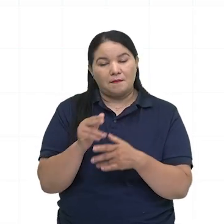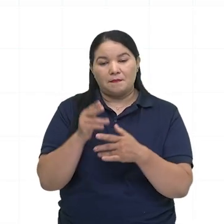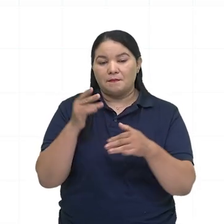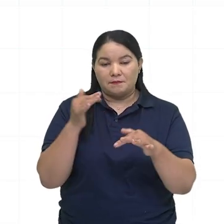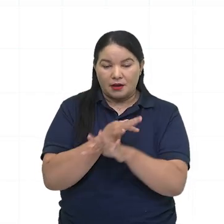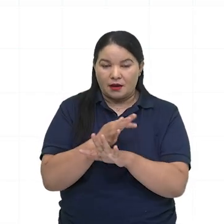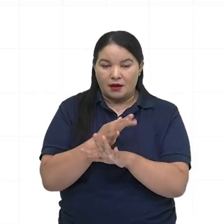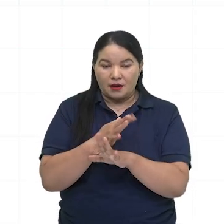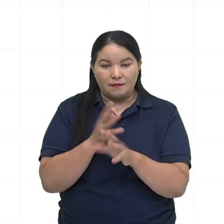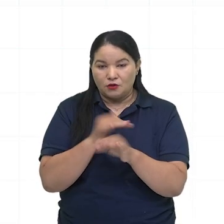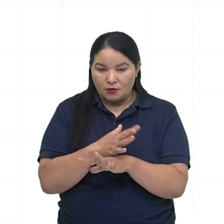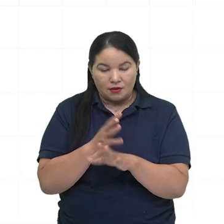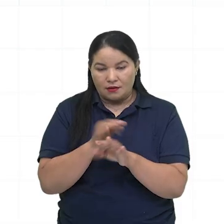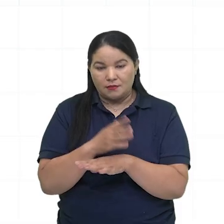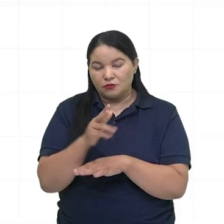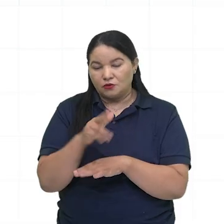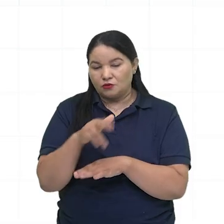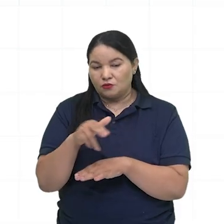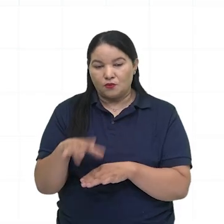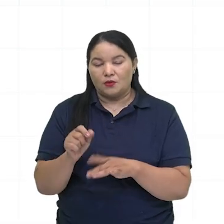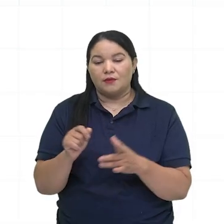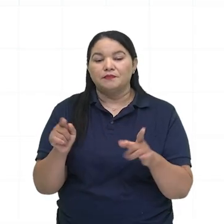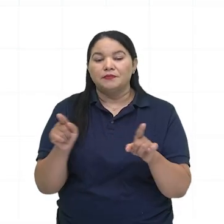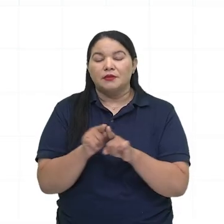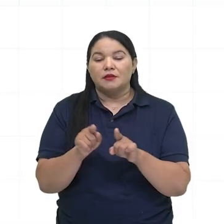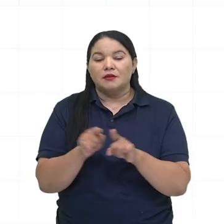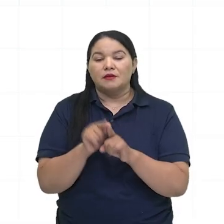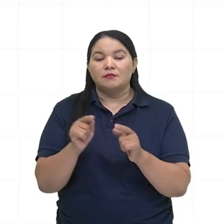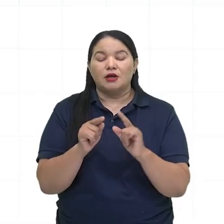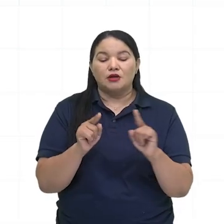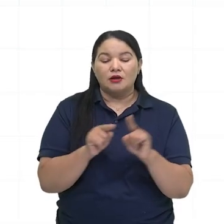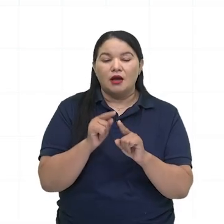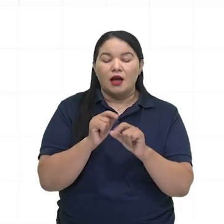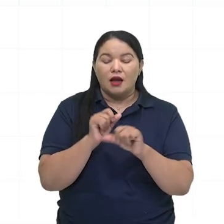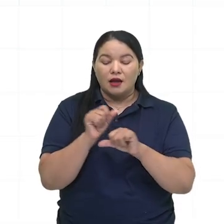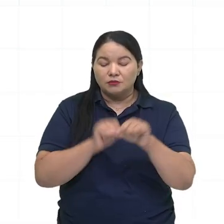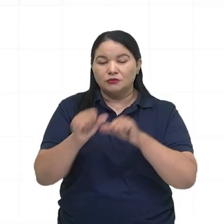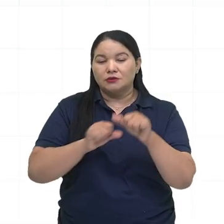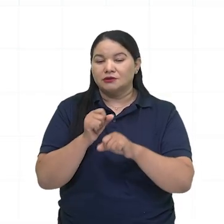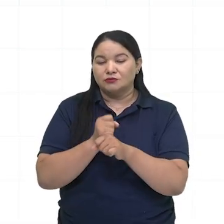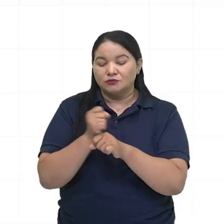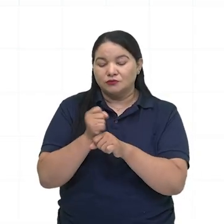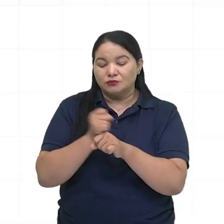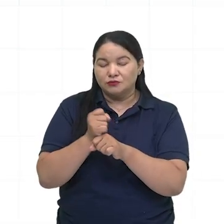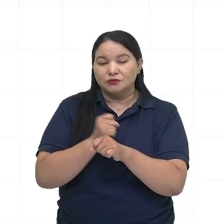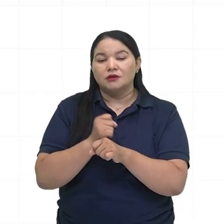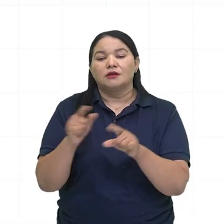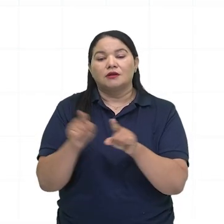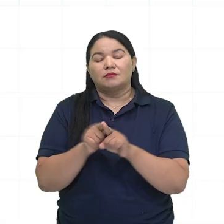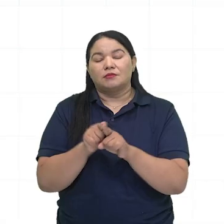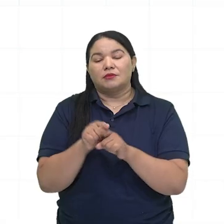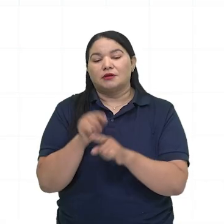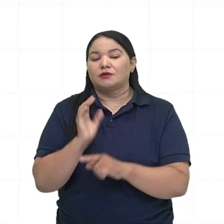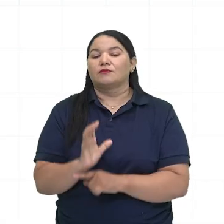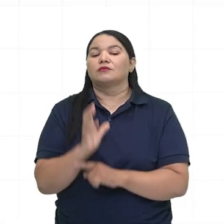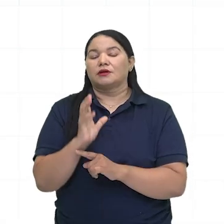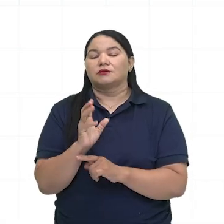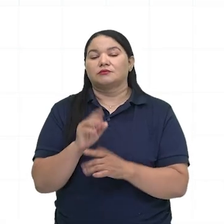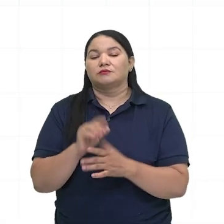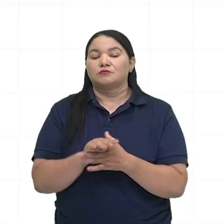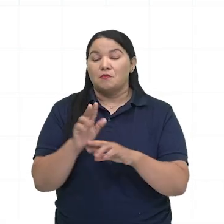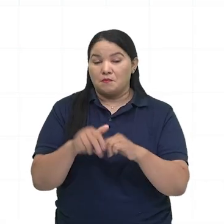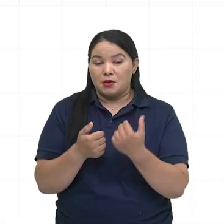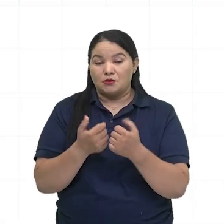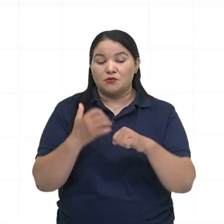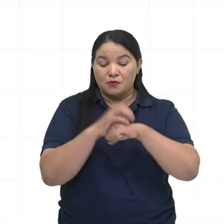de transformação das rochas através do tempo e que ocorre através da erosão